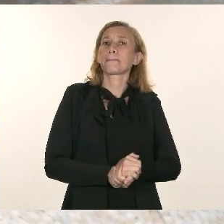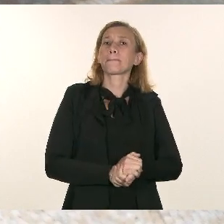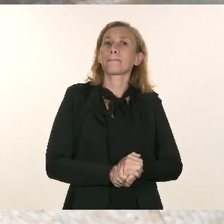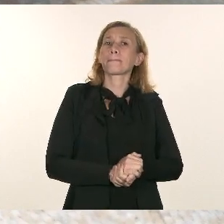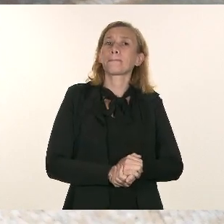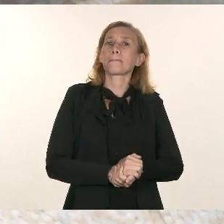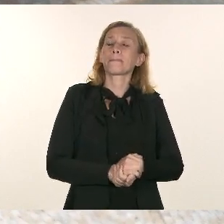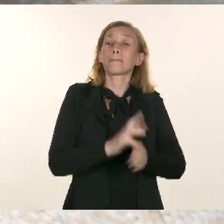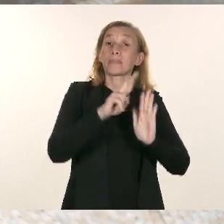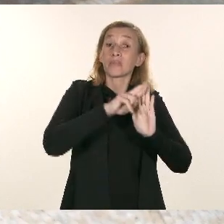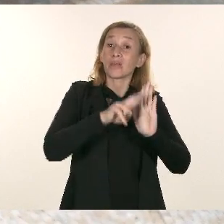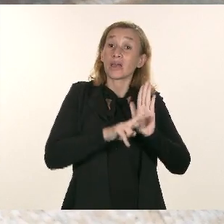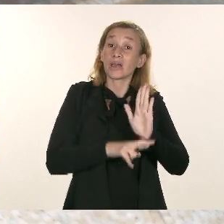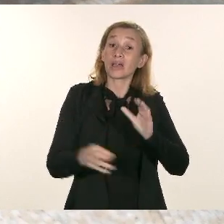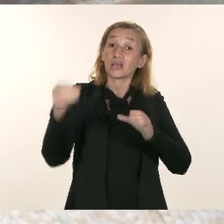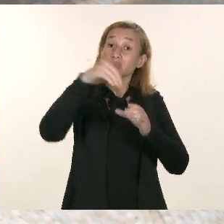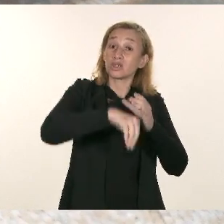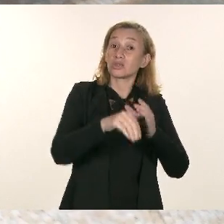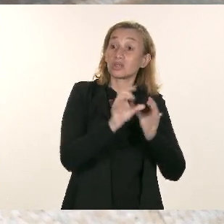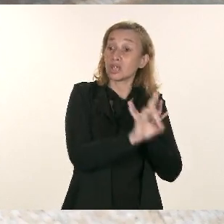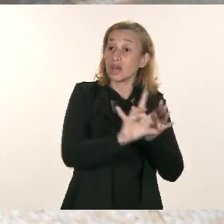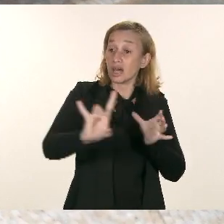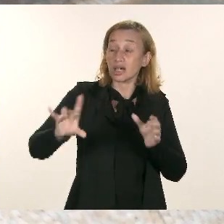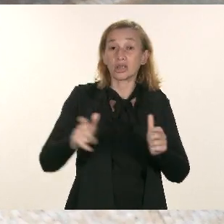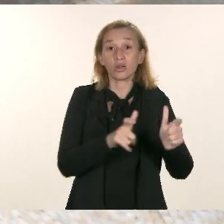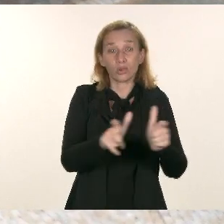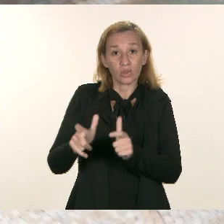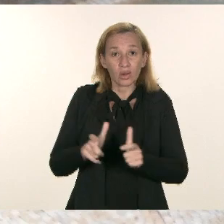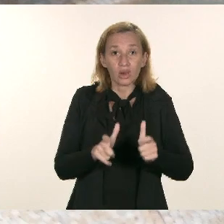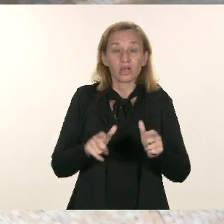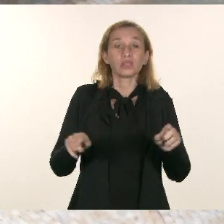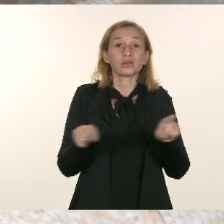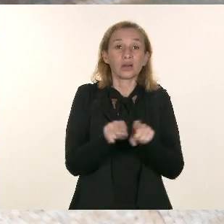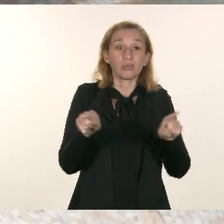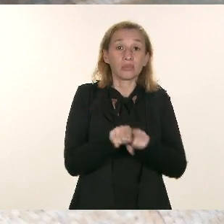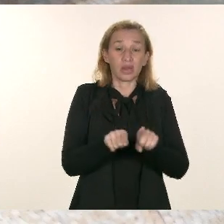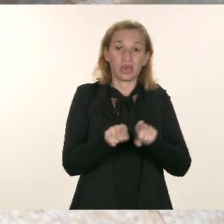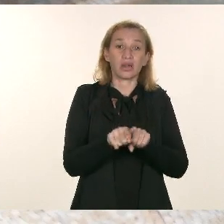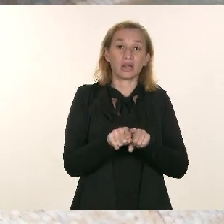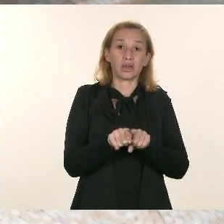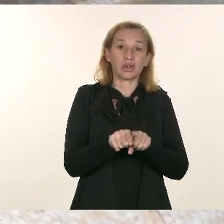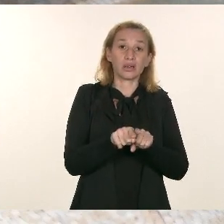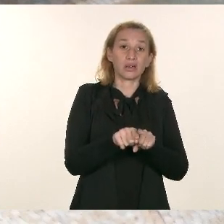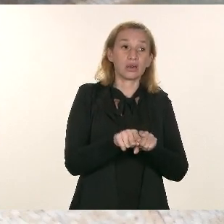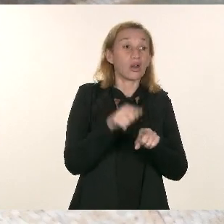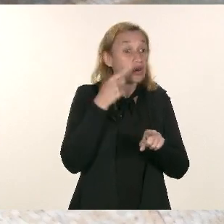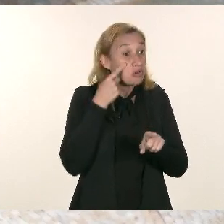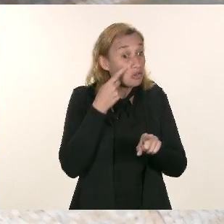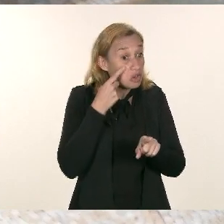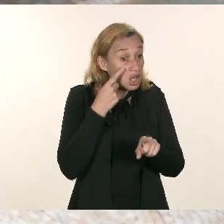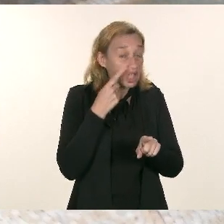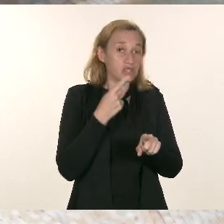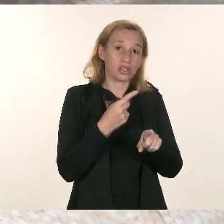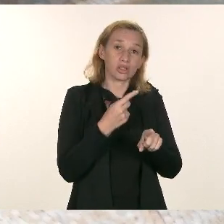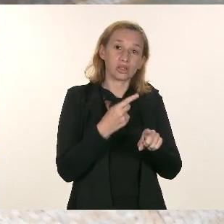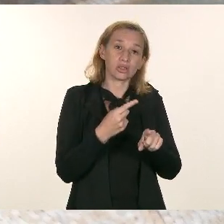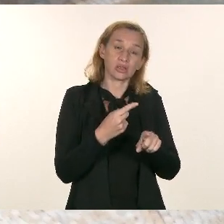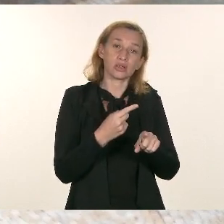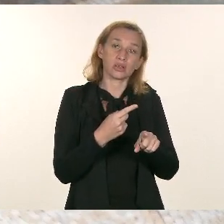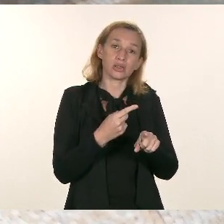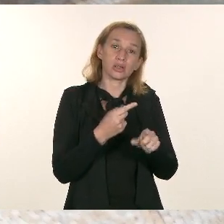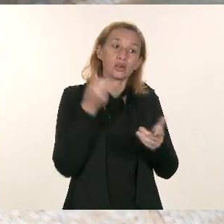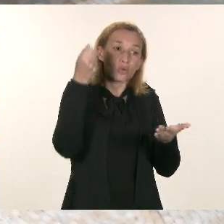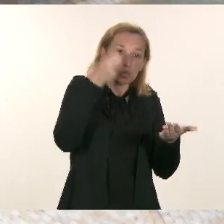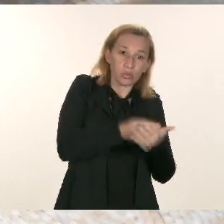protocolos, mas, sobretudo, produza evidências desses treinamentos, para que a população fique mais